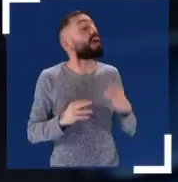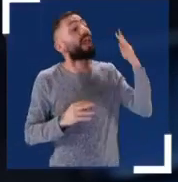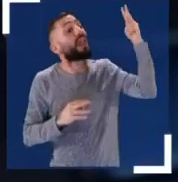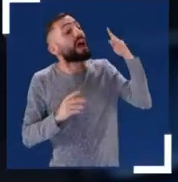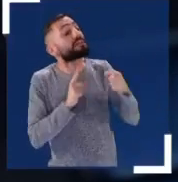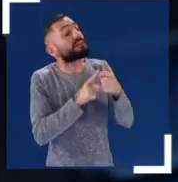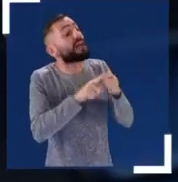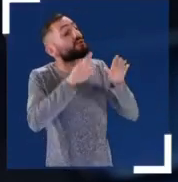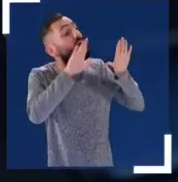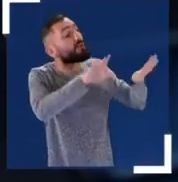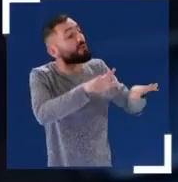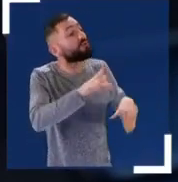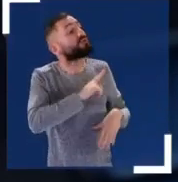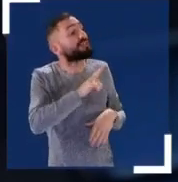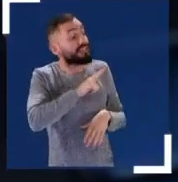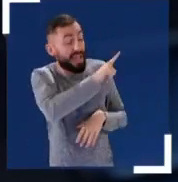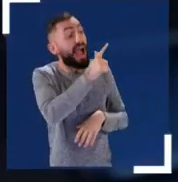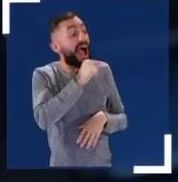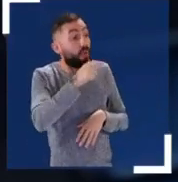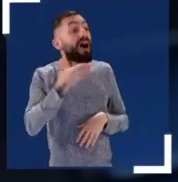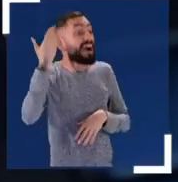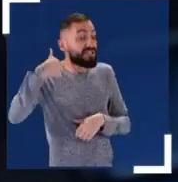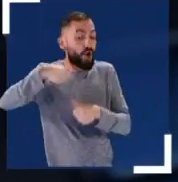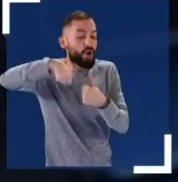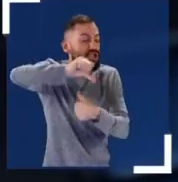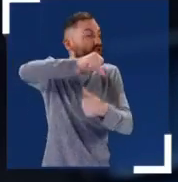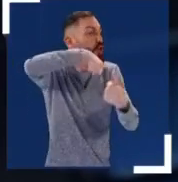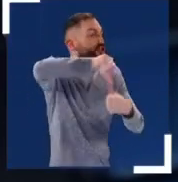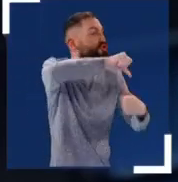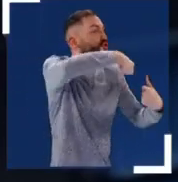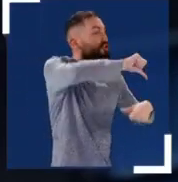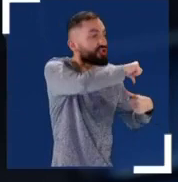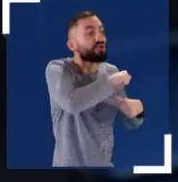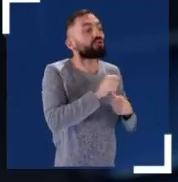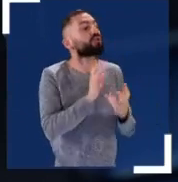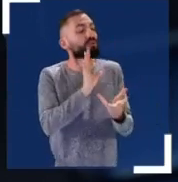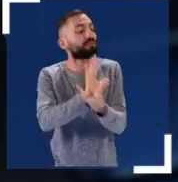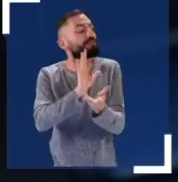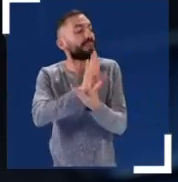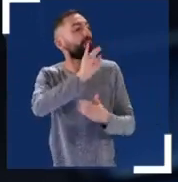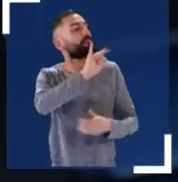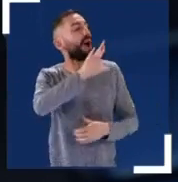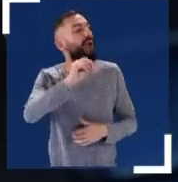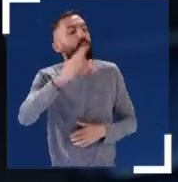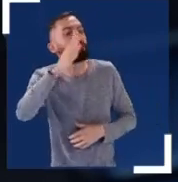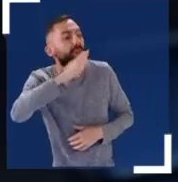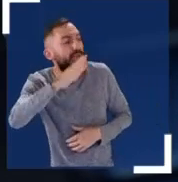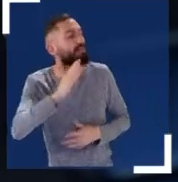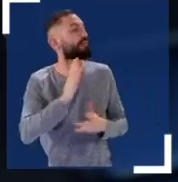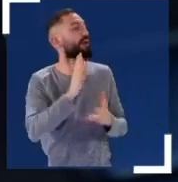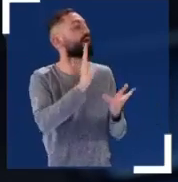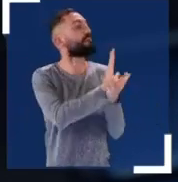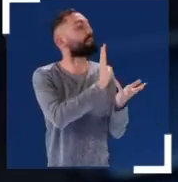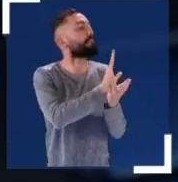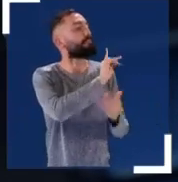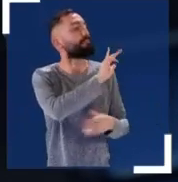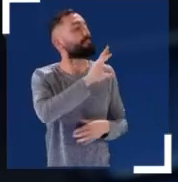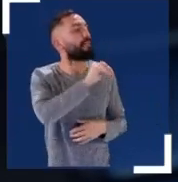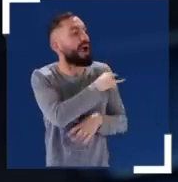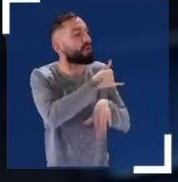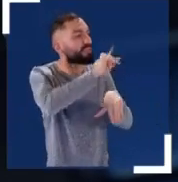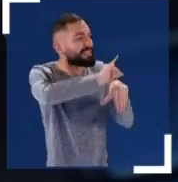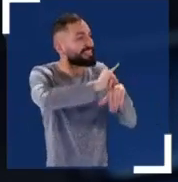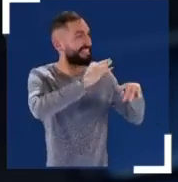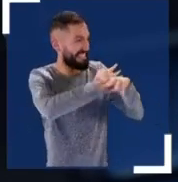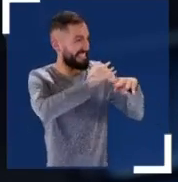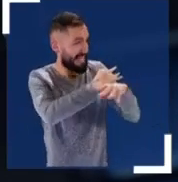ter água sem rodízio, tanto em Pimentas como no centro, depois toda a cidade, esses dois bairros em